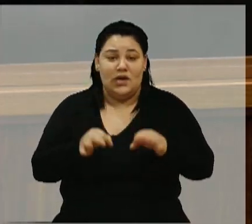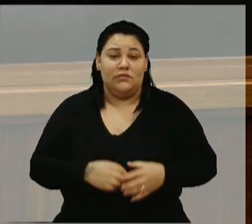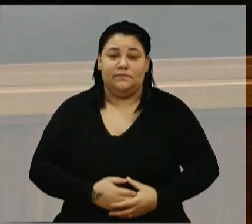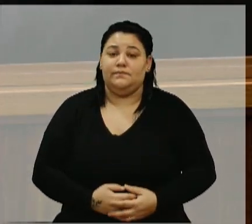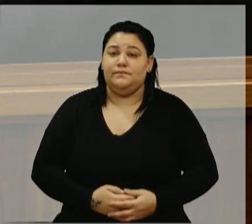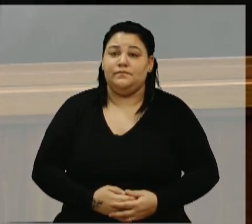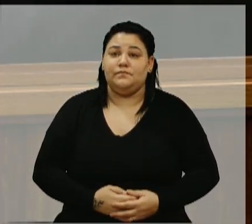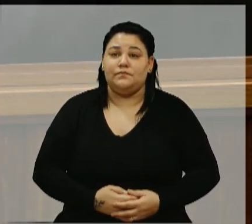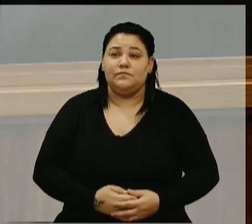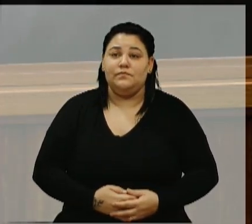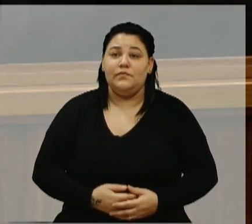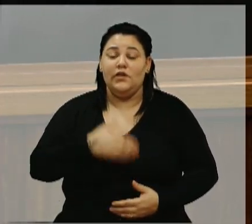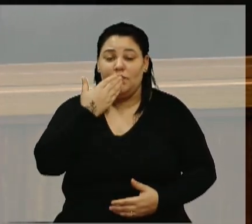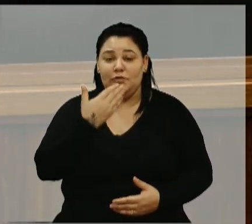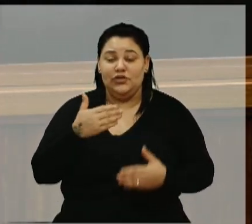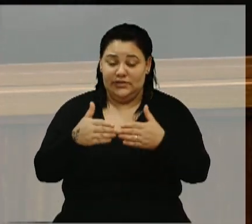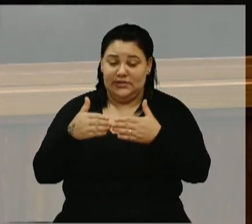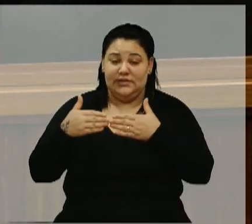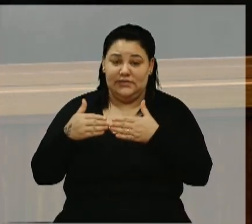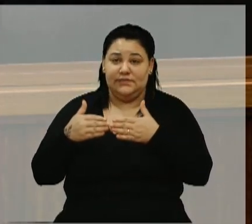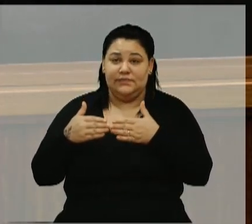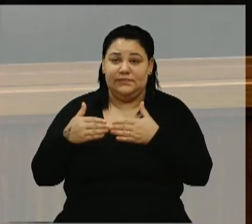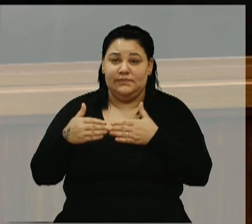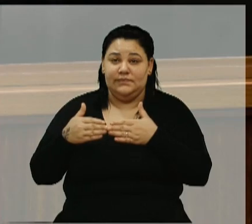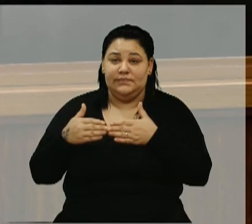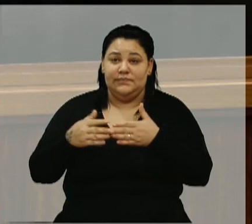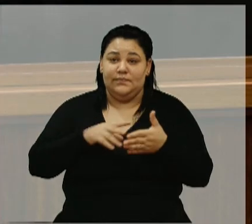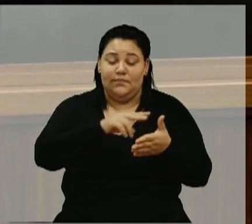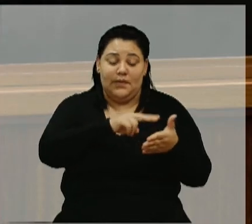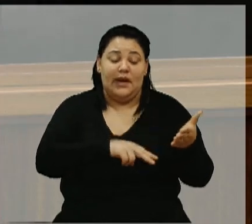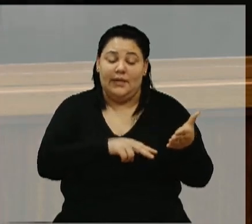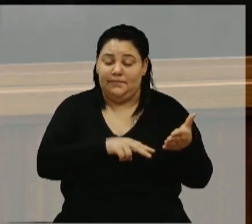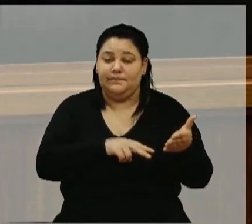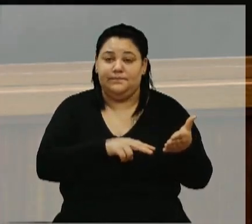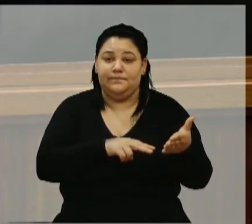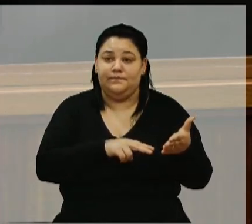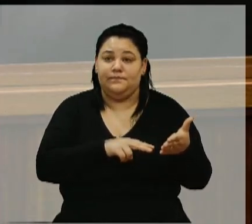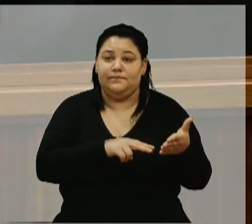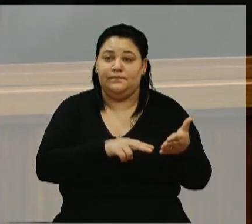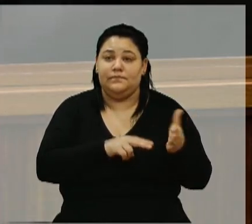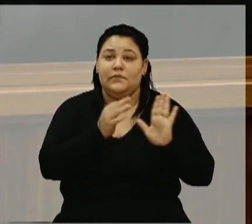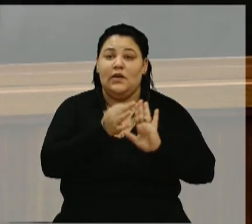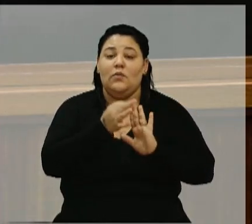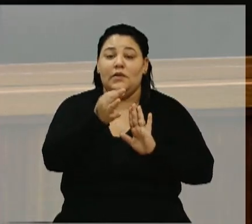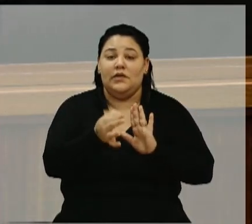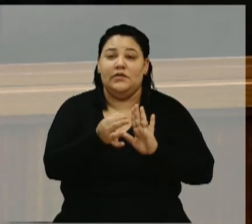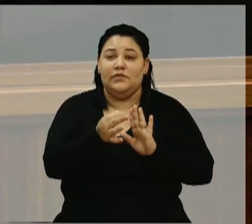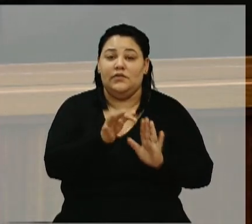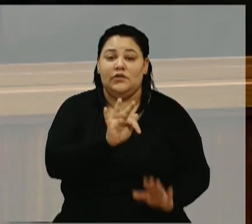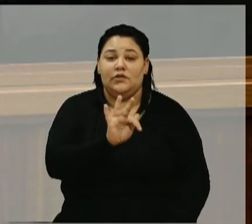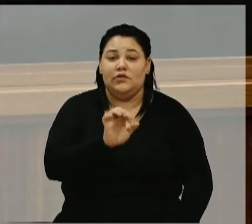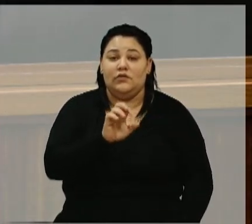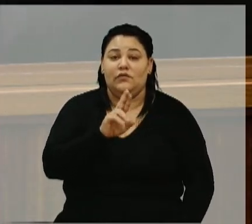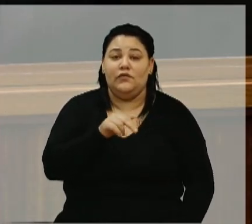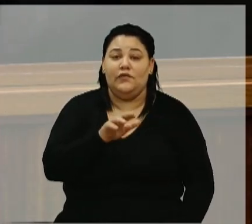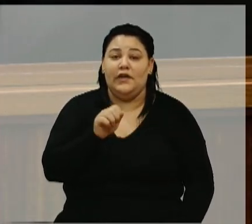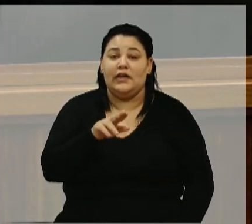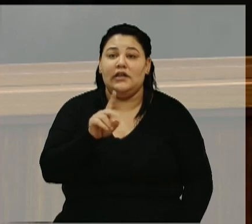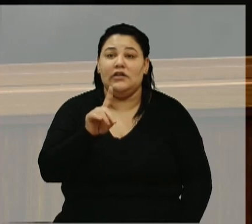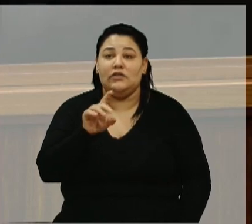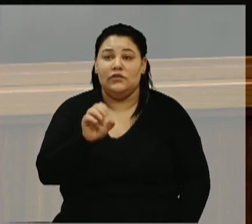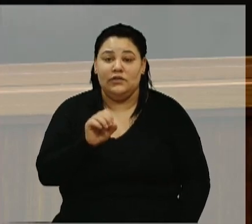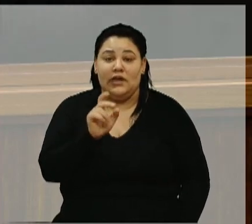vou pedir a licença para ler a opinião do Fernando Neiser, que é professor